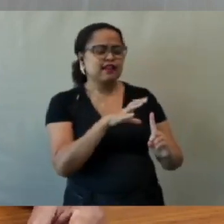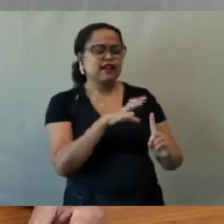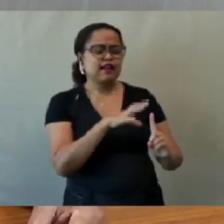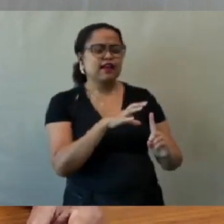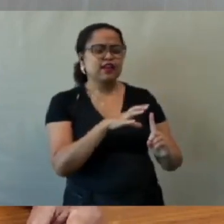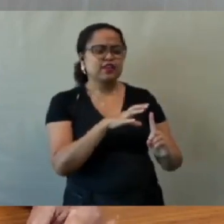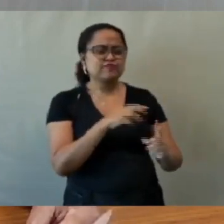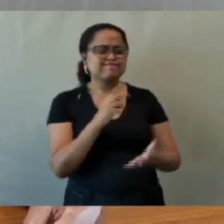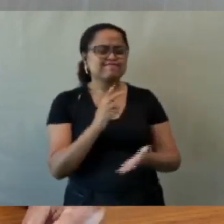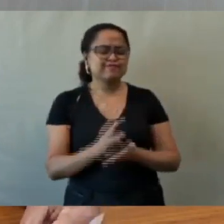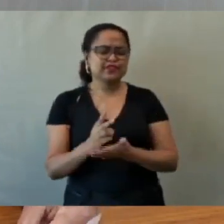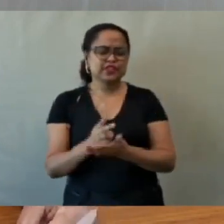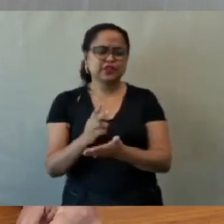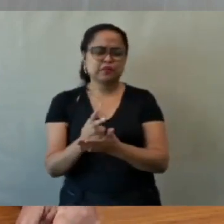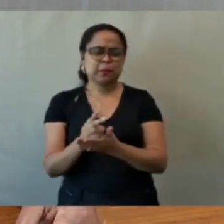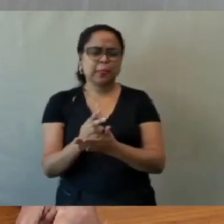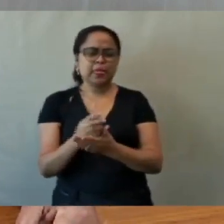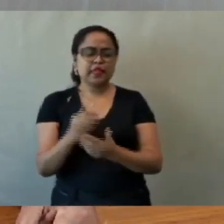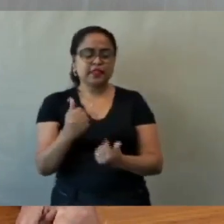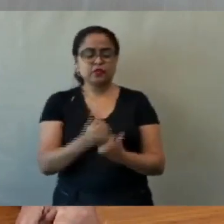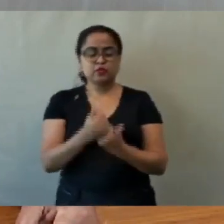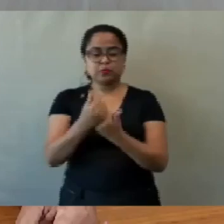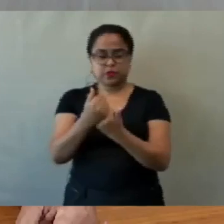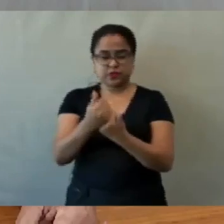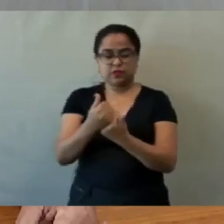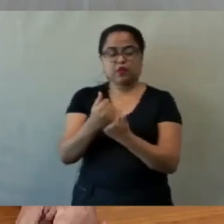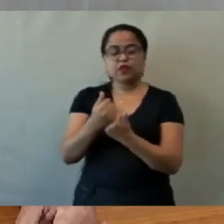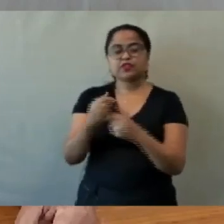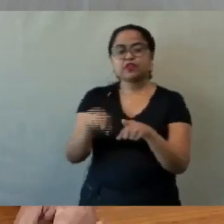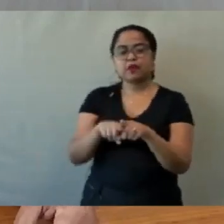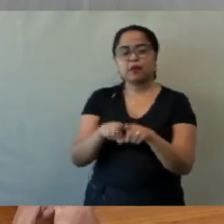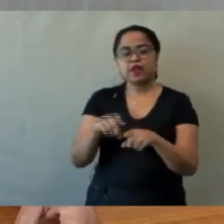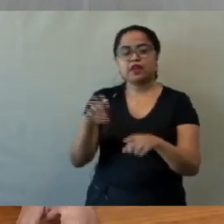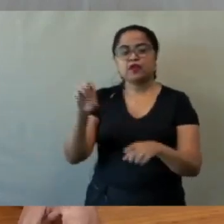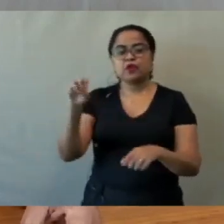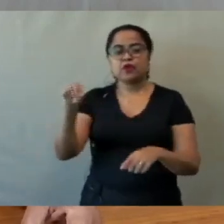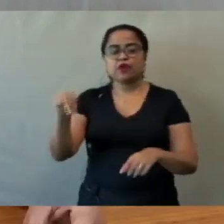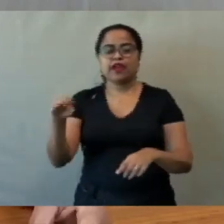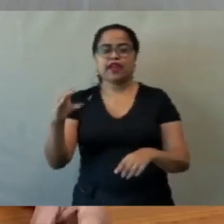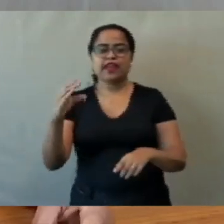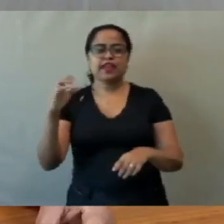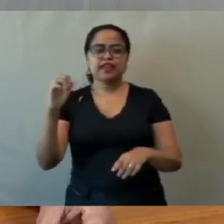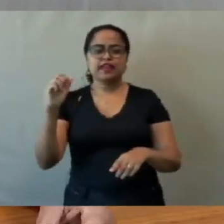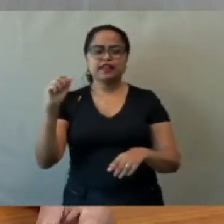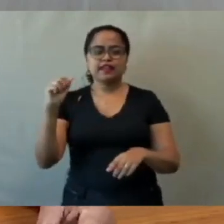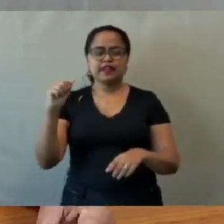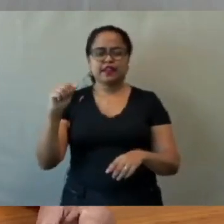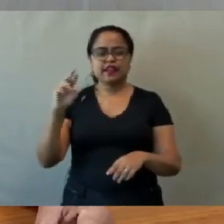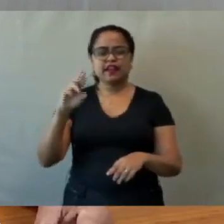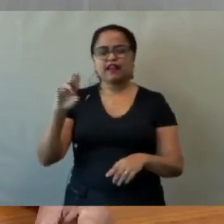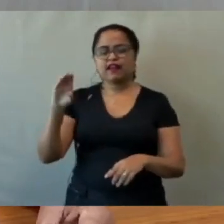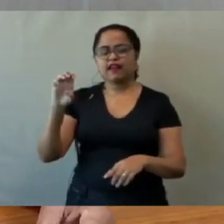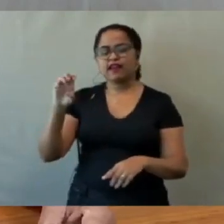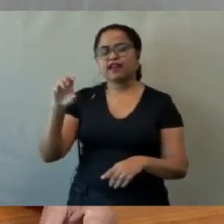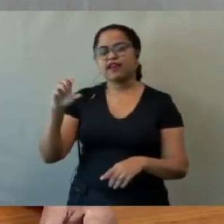Agora tem os supervisores e os encarregados, eles chegam lá parecendo que é o rei da cocada preta.